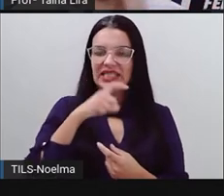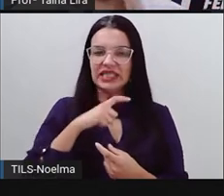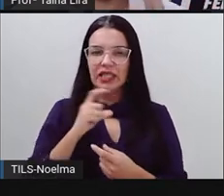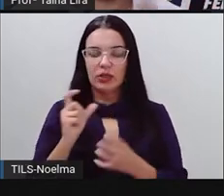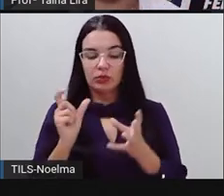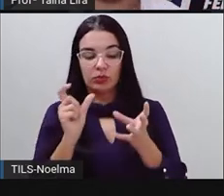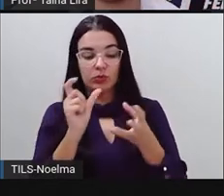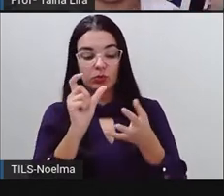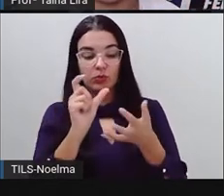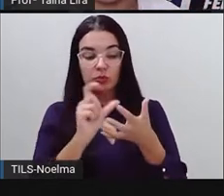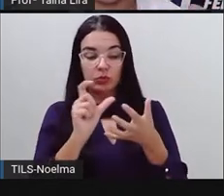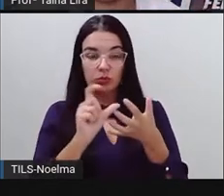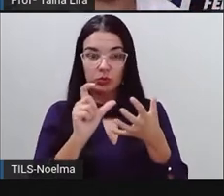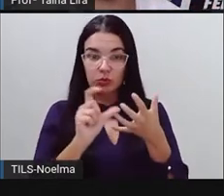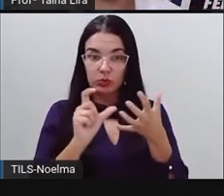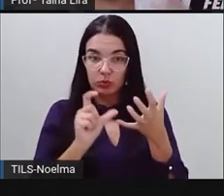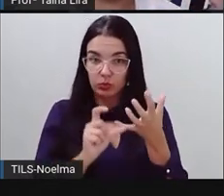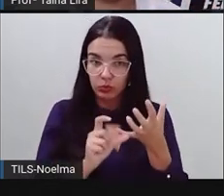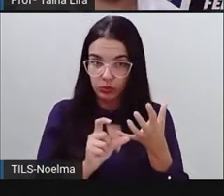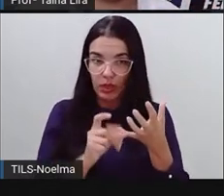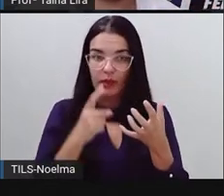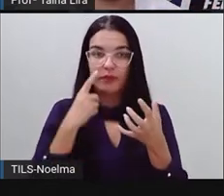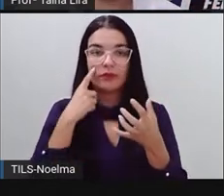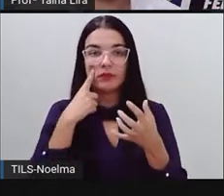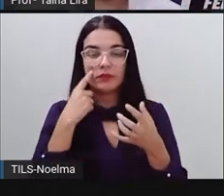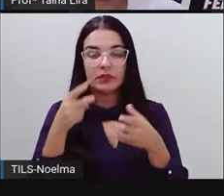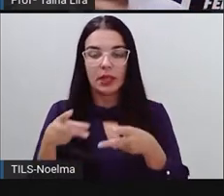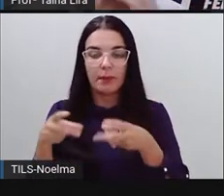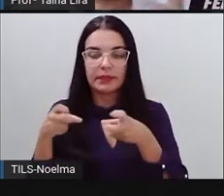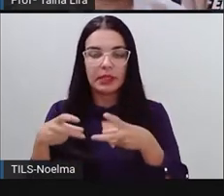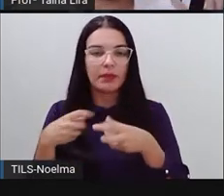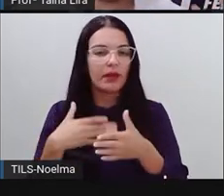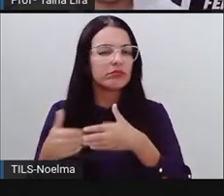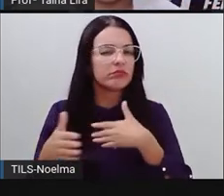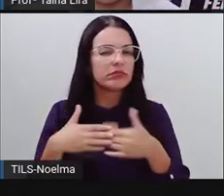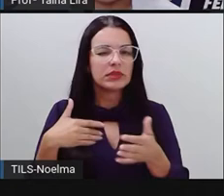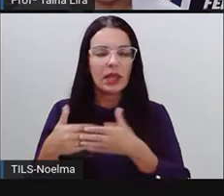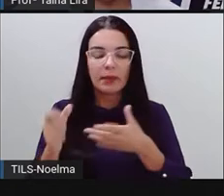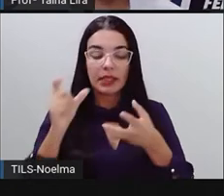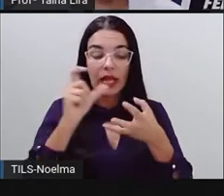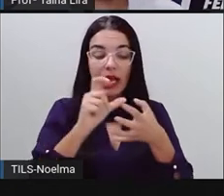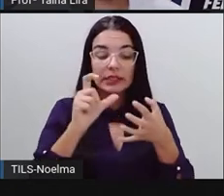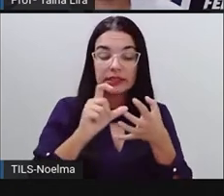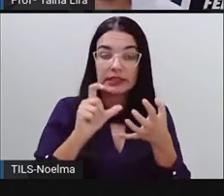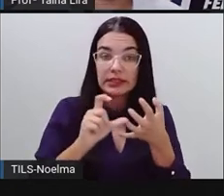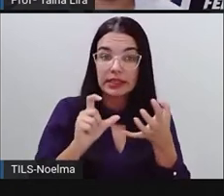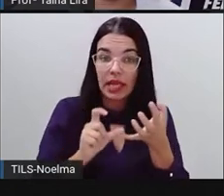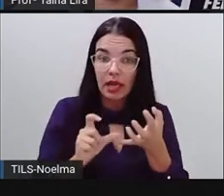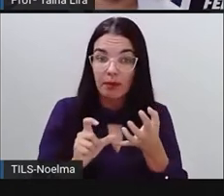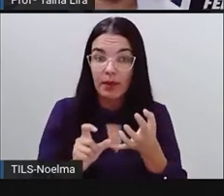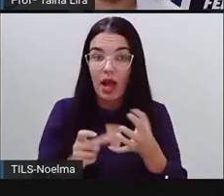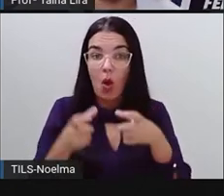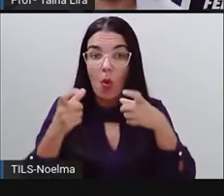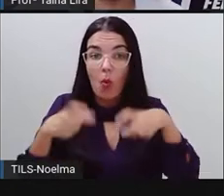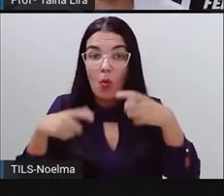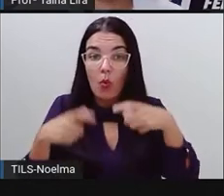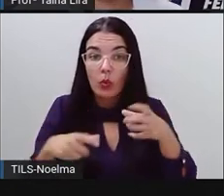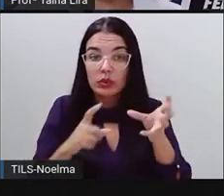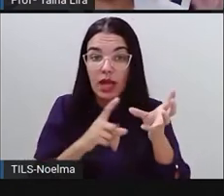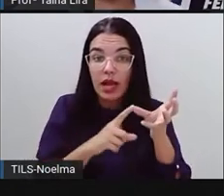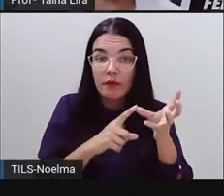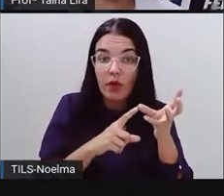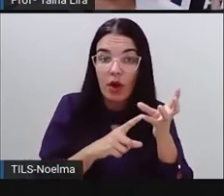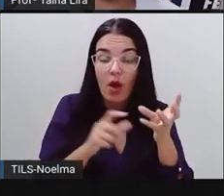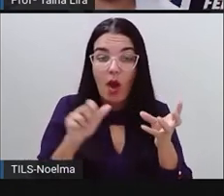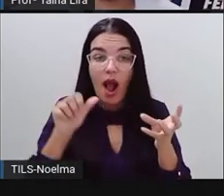várias sílabas diferentes aí para vocês perceberem que independente da sílaba onde a vogal a tiver